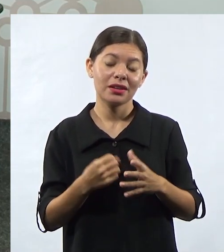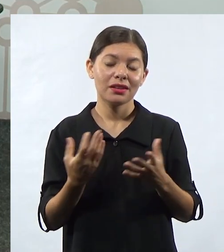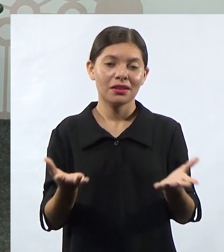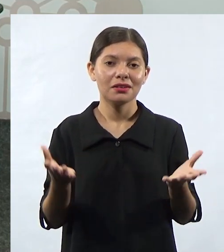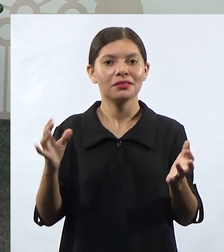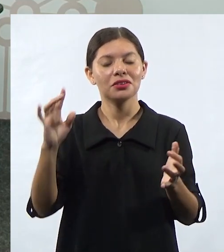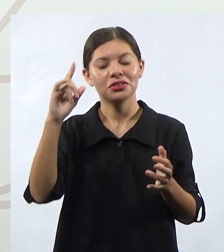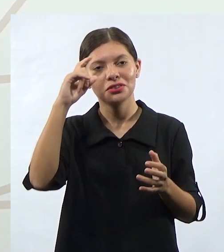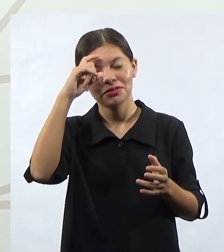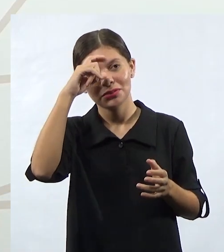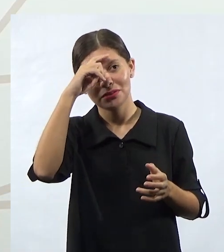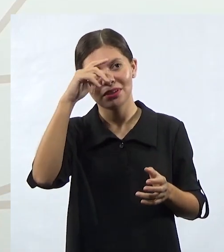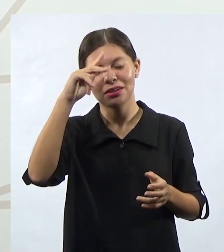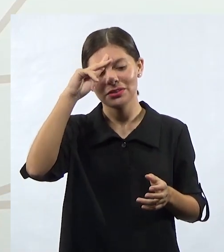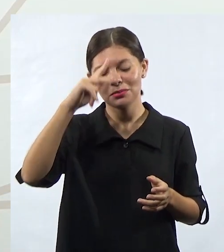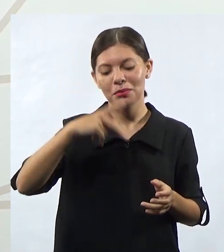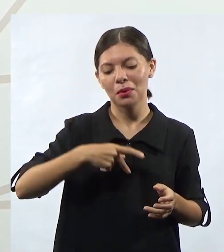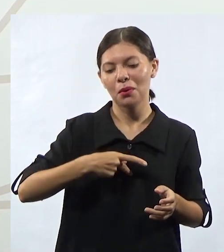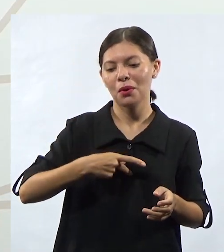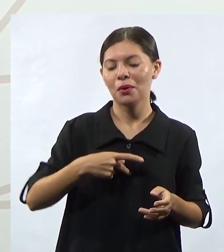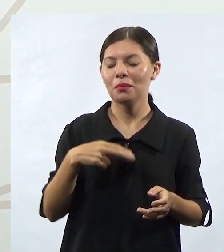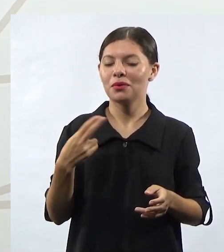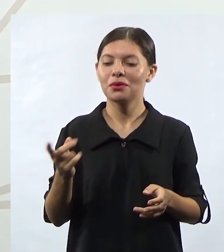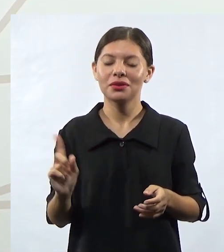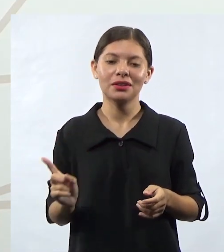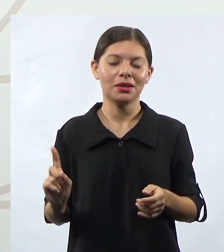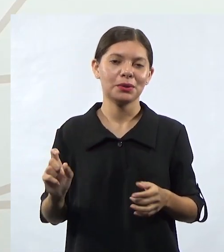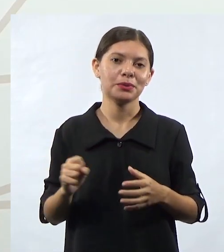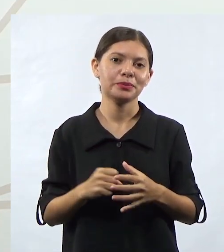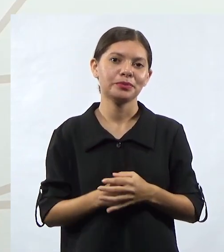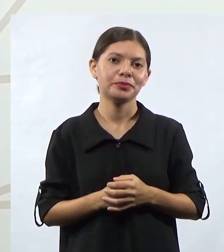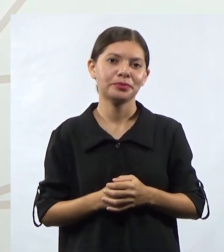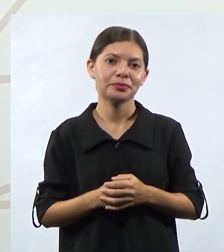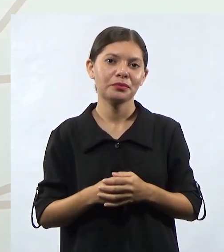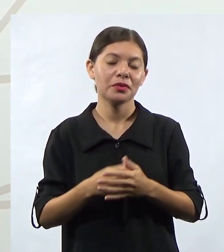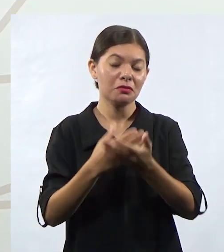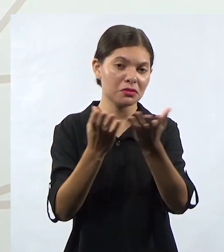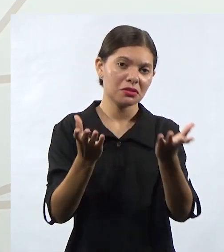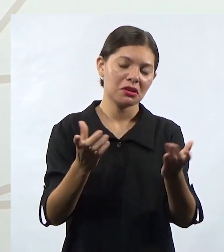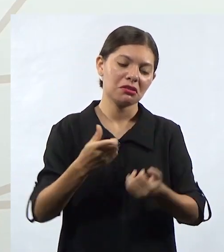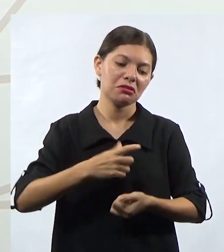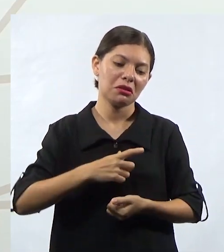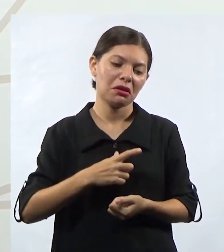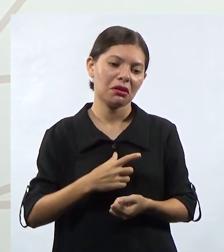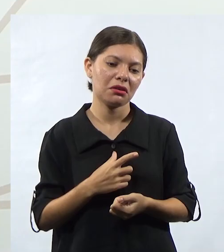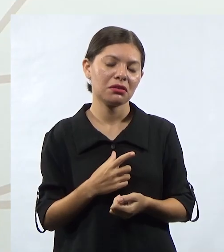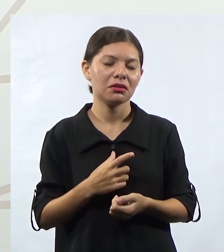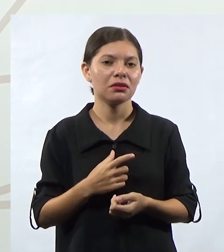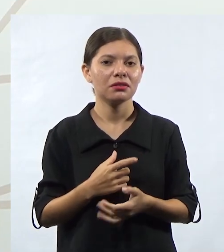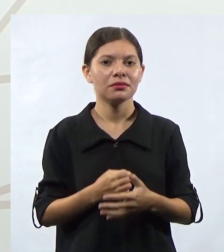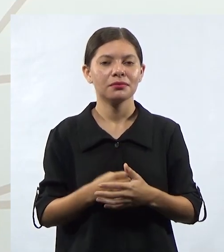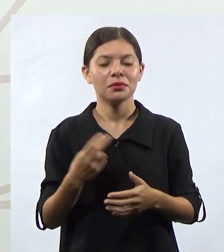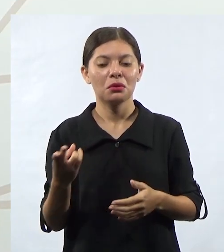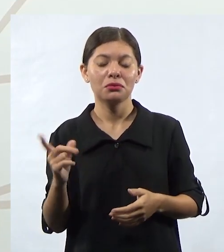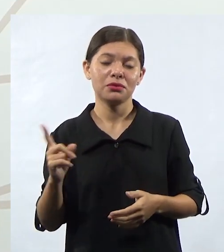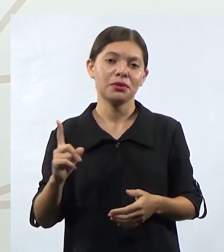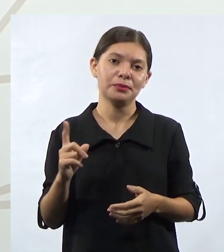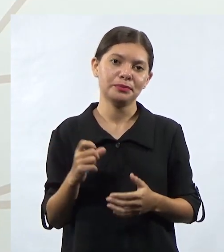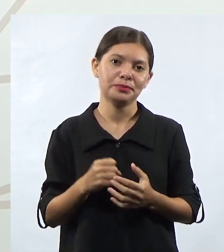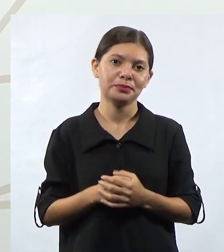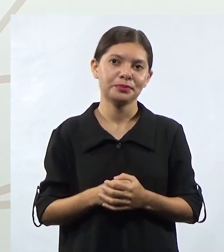dificuldade pessoal, talvez não, talvez pessoas tenham também isso, ou não.